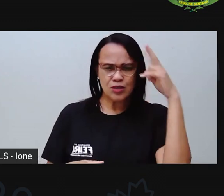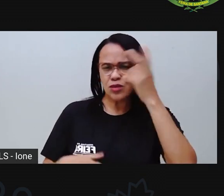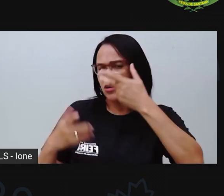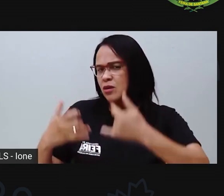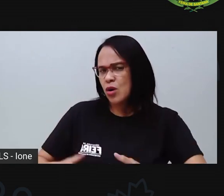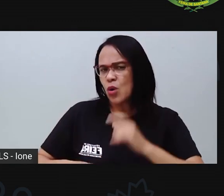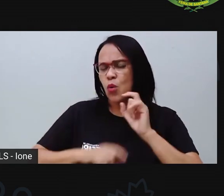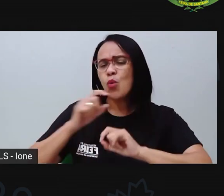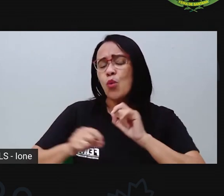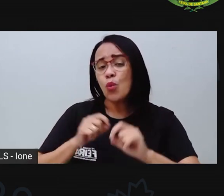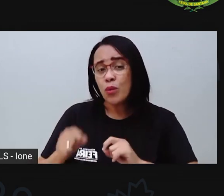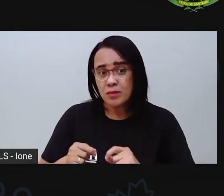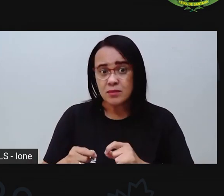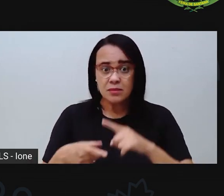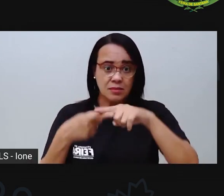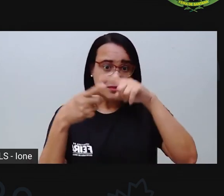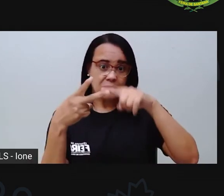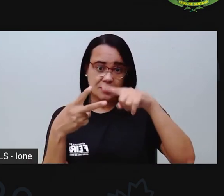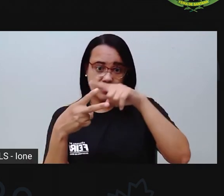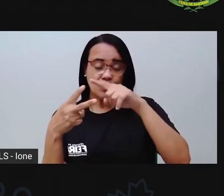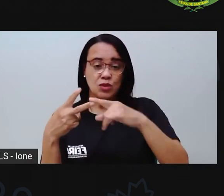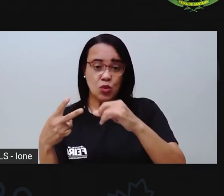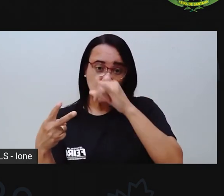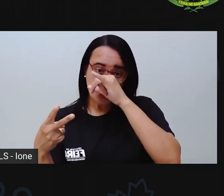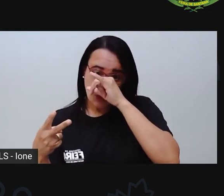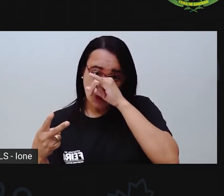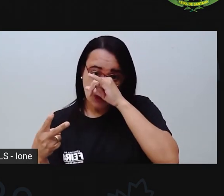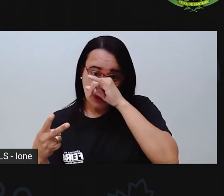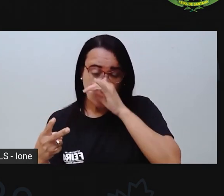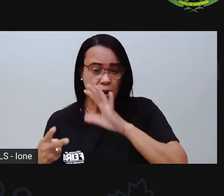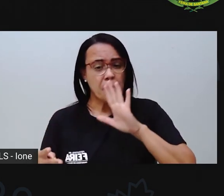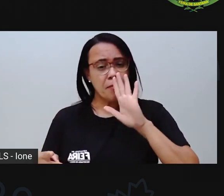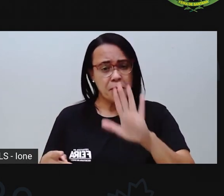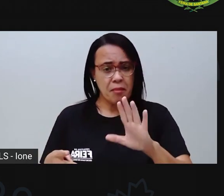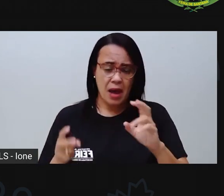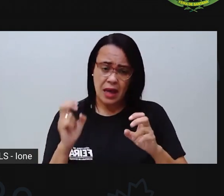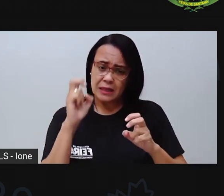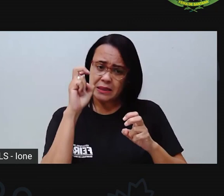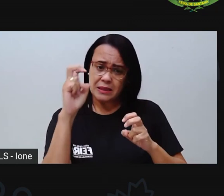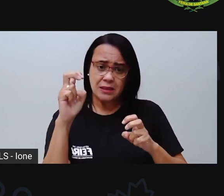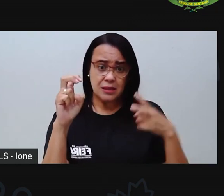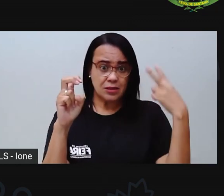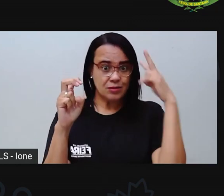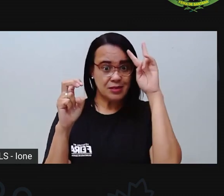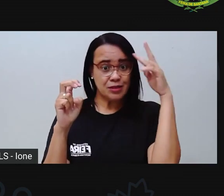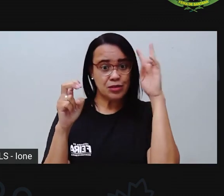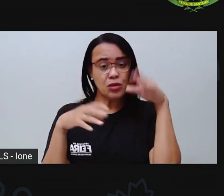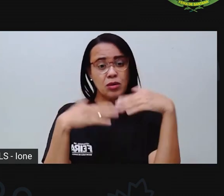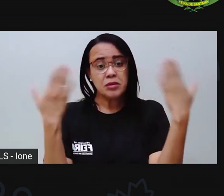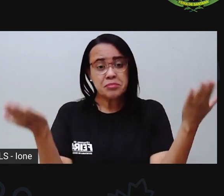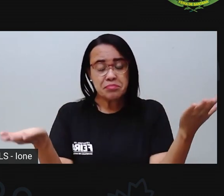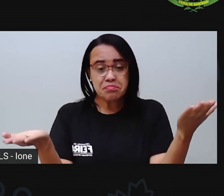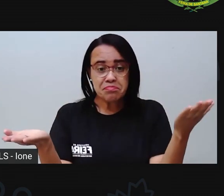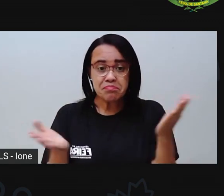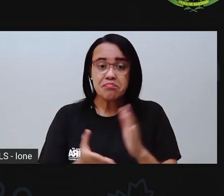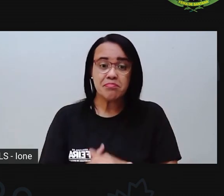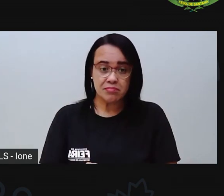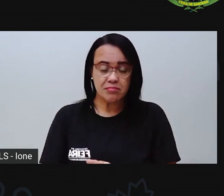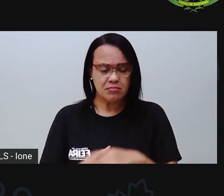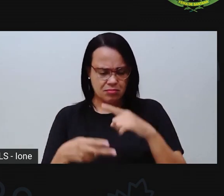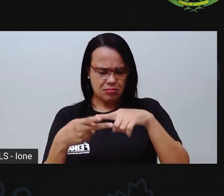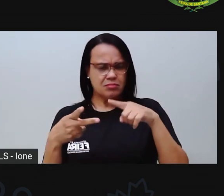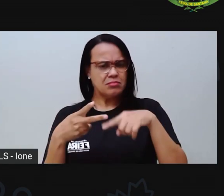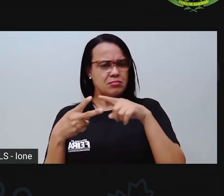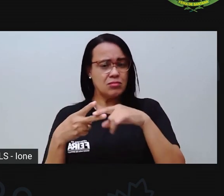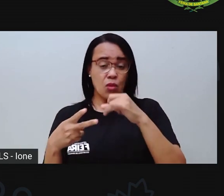né? Ela fala de dois porquinhos, mas tinham cinco para Yane. Como assim eram dois porquinhos, né?